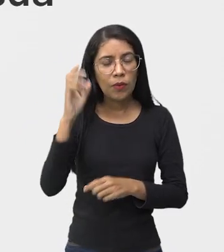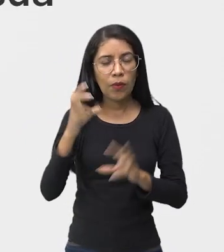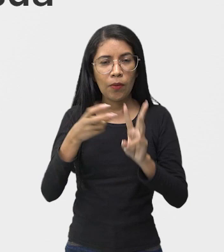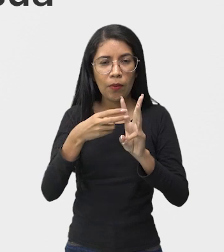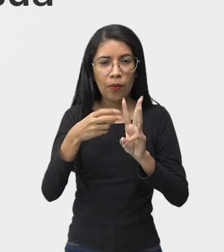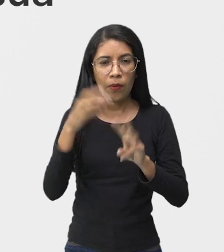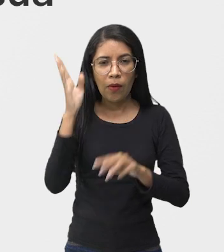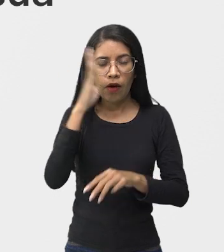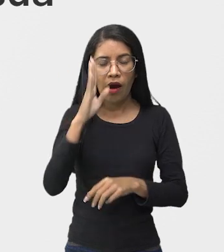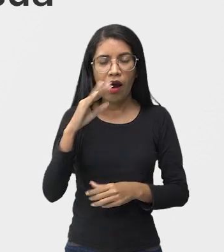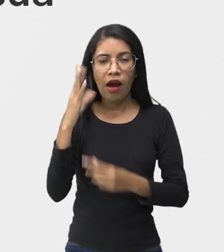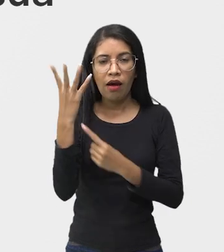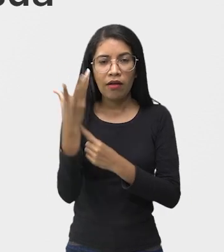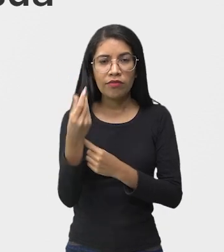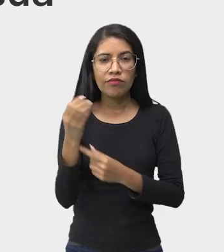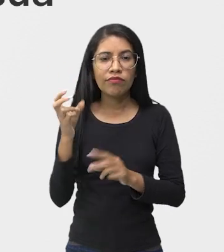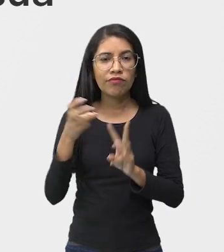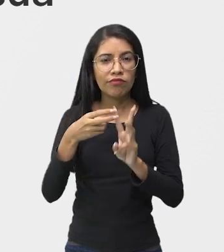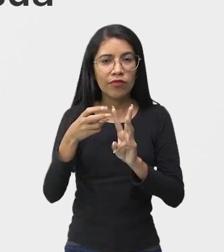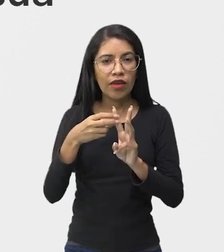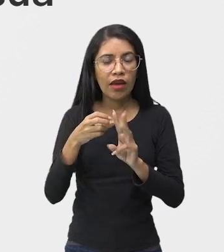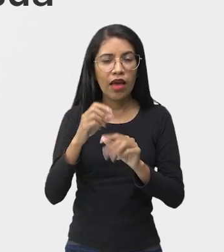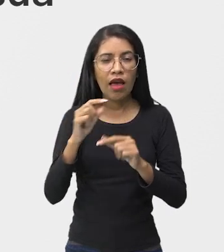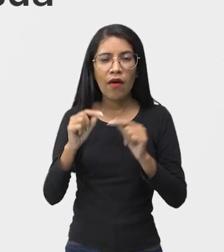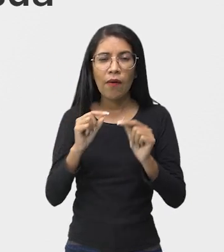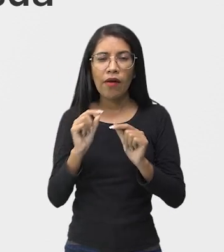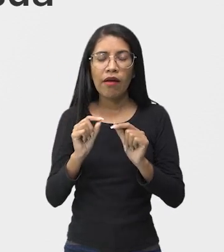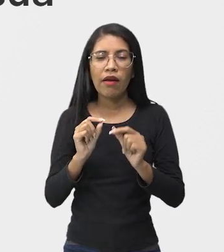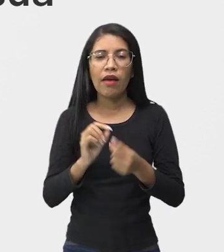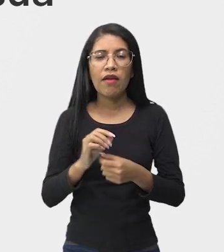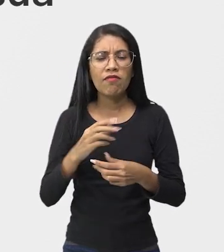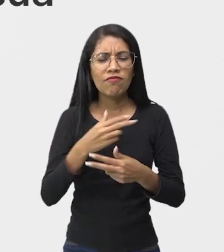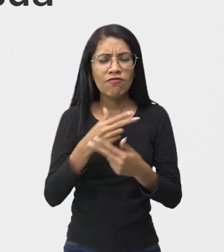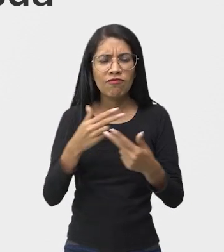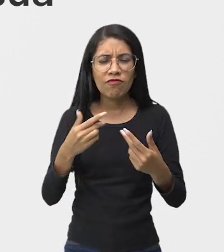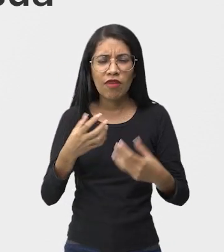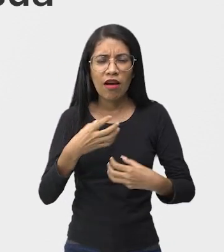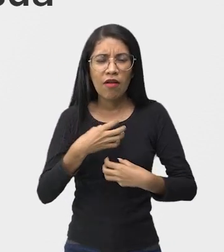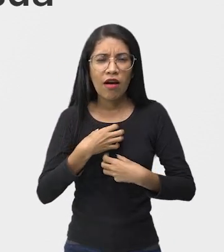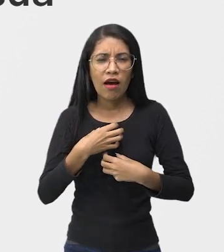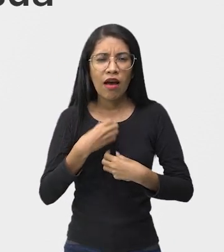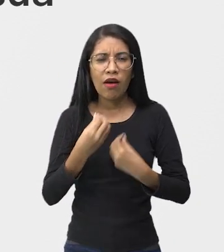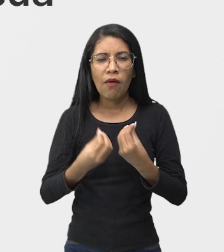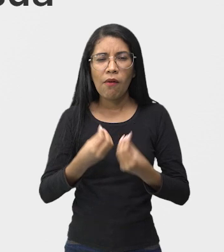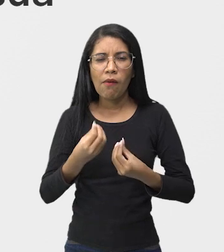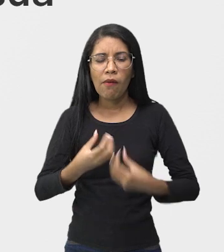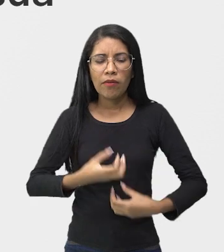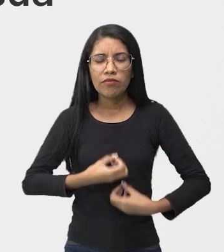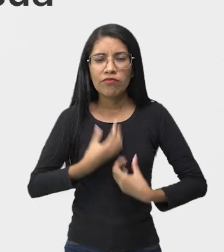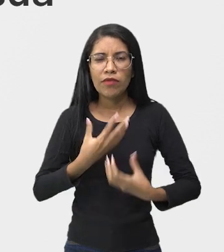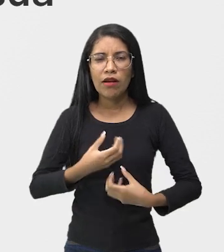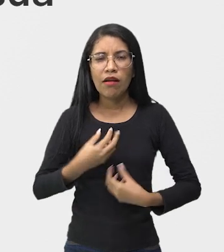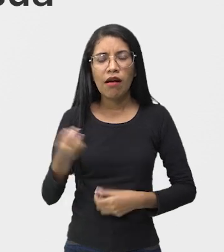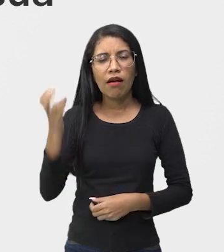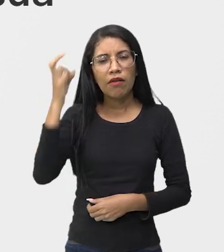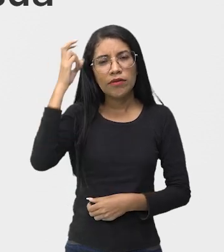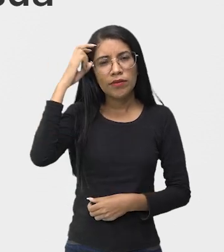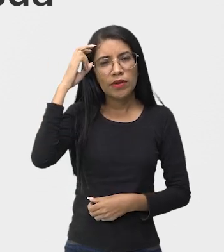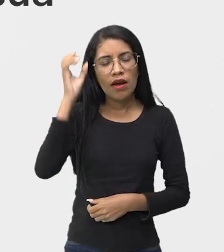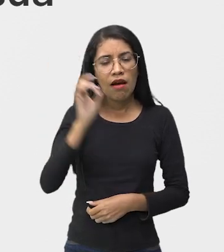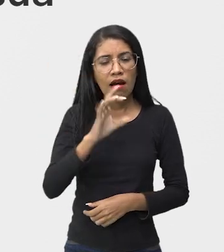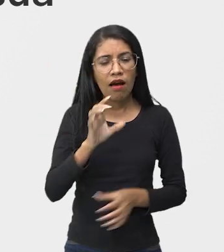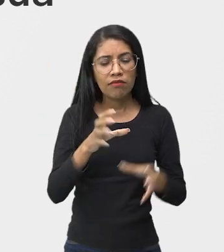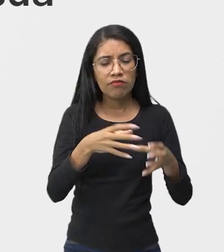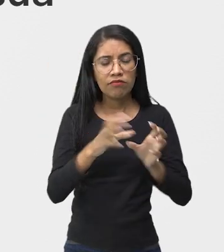arte indígena brasileira compreende as diversas maneiras do índio expressar a sua cultura. Cada